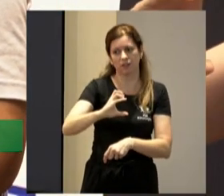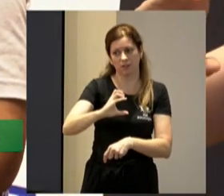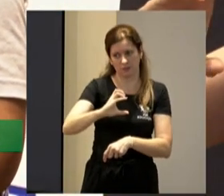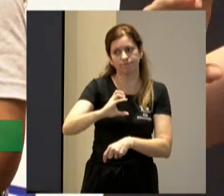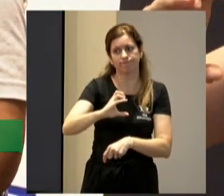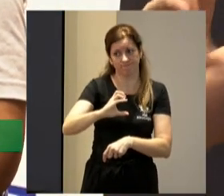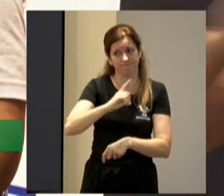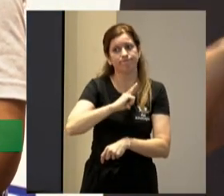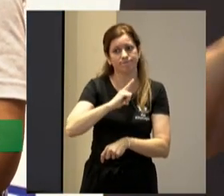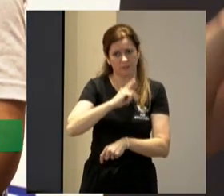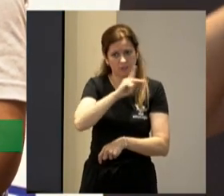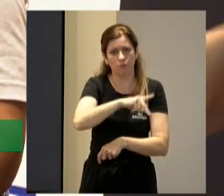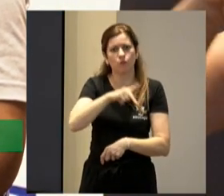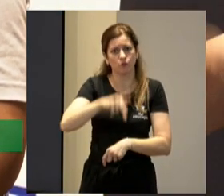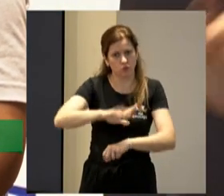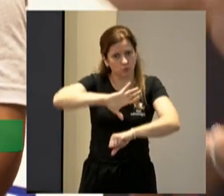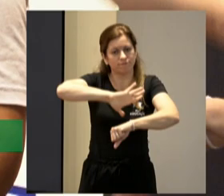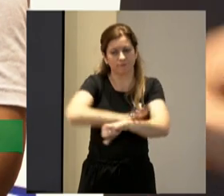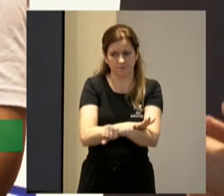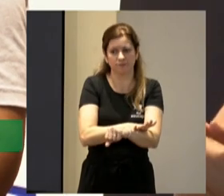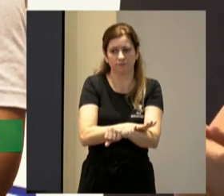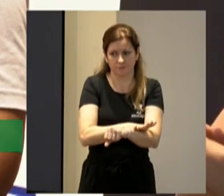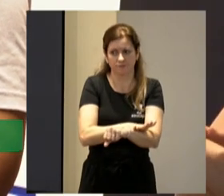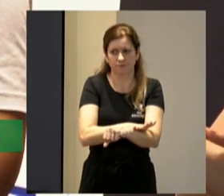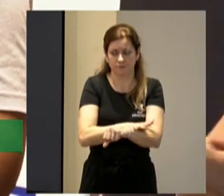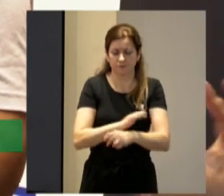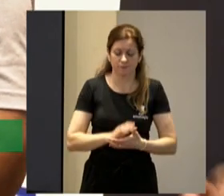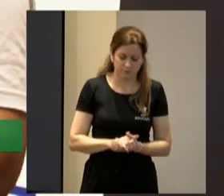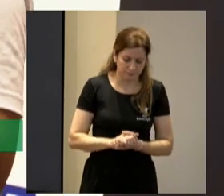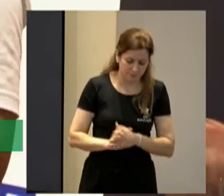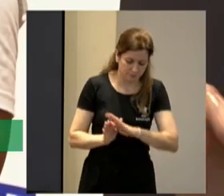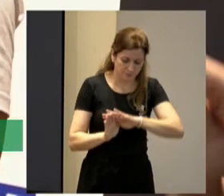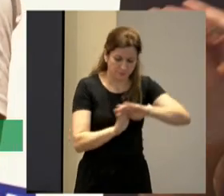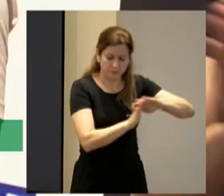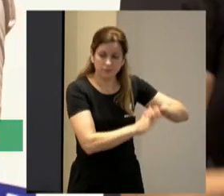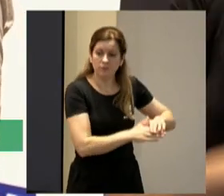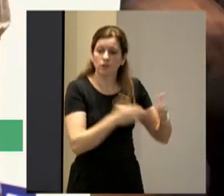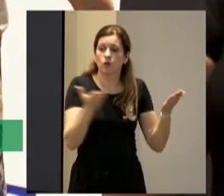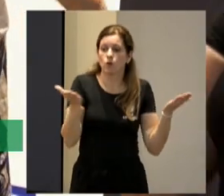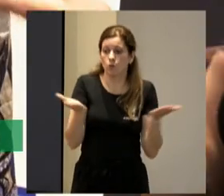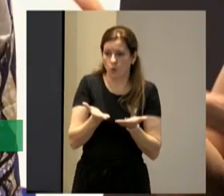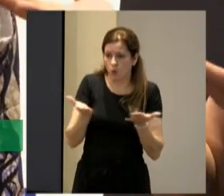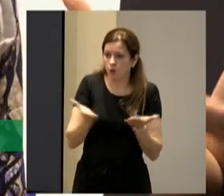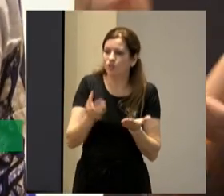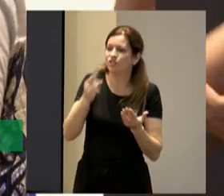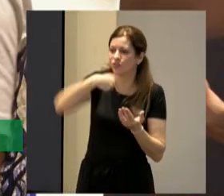Nós estamos, então, nesse momento, dizendo que celebramos, sim, a Lei